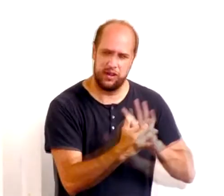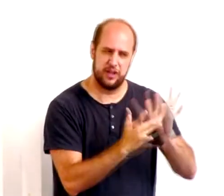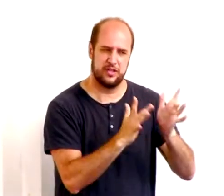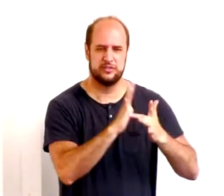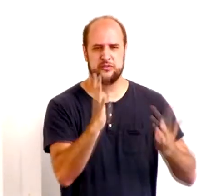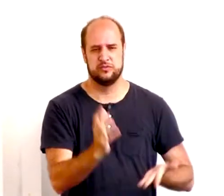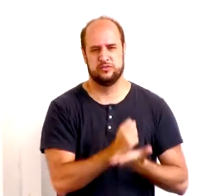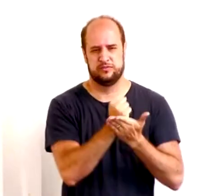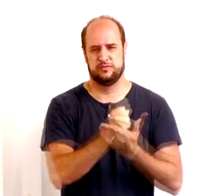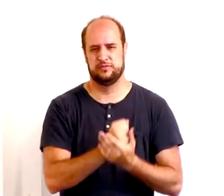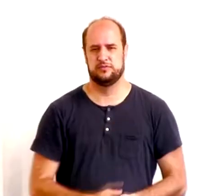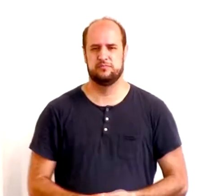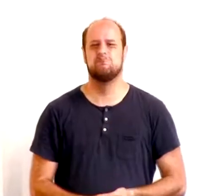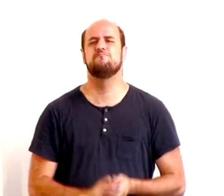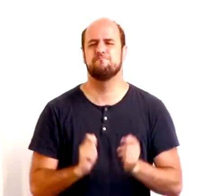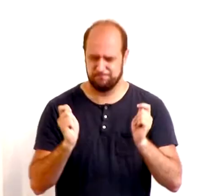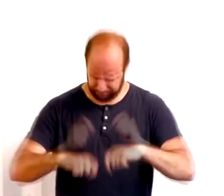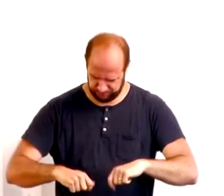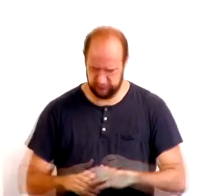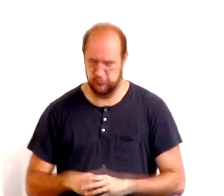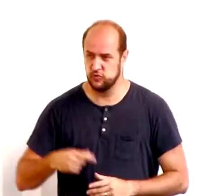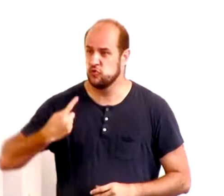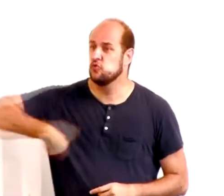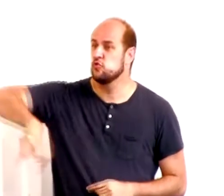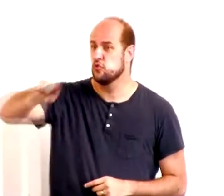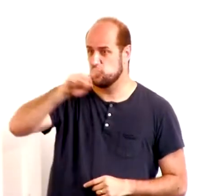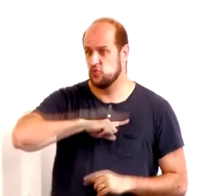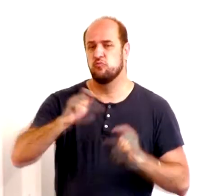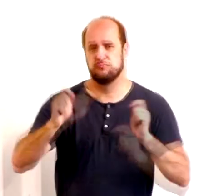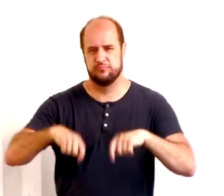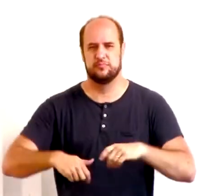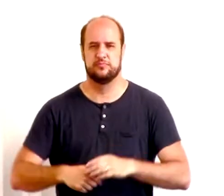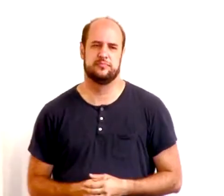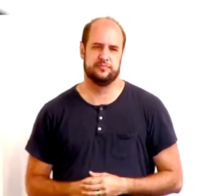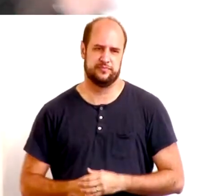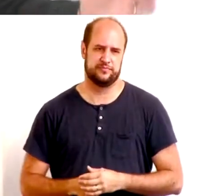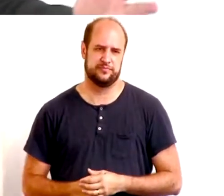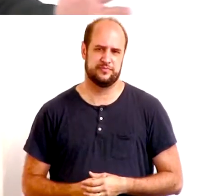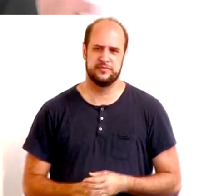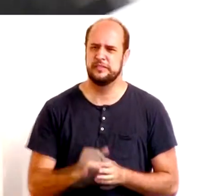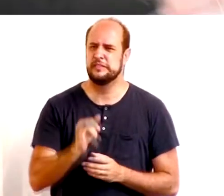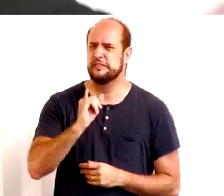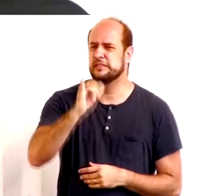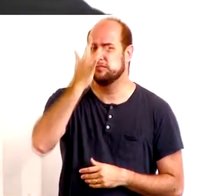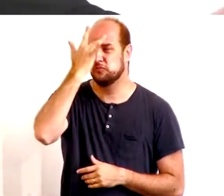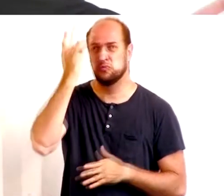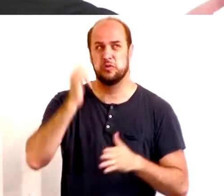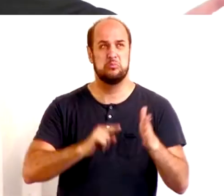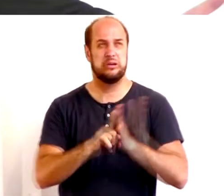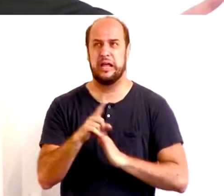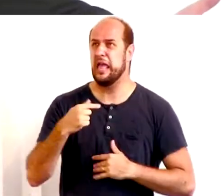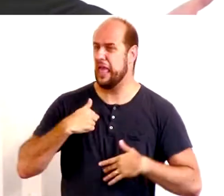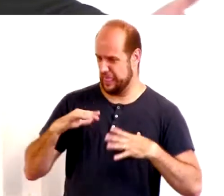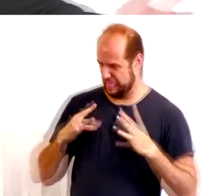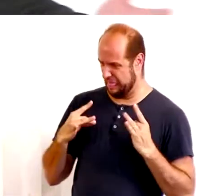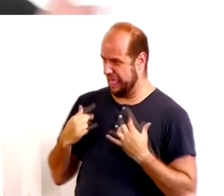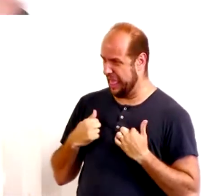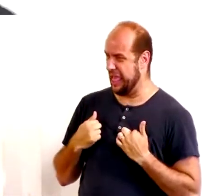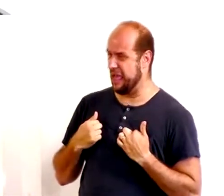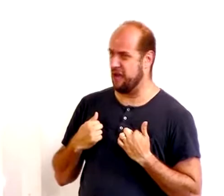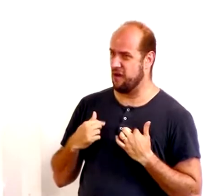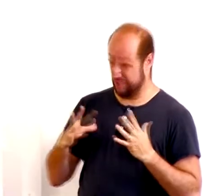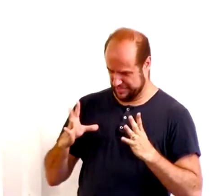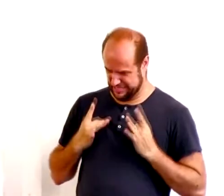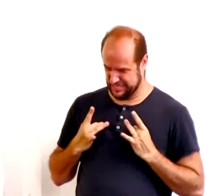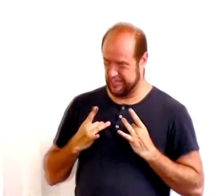luz. Você pode. Nós podemos. E se alguém perguntar, mas eu mereço isso? A